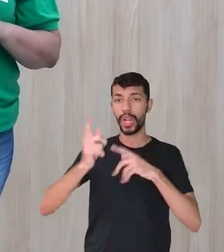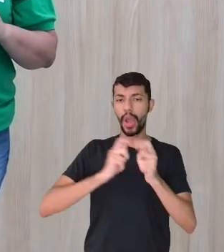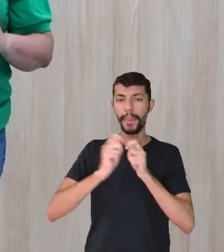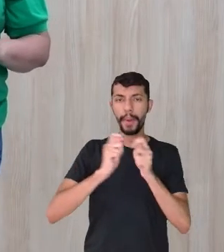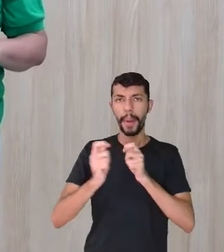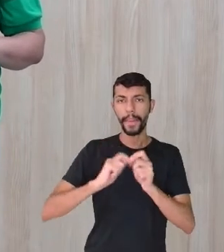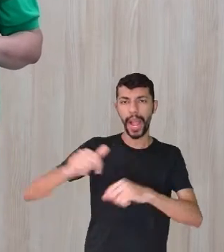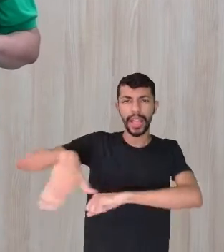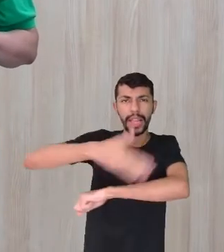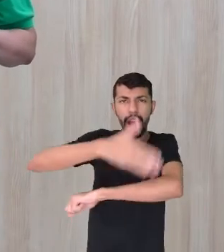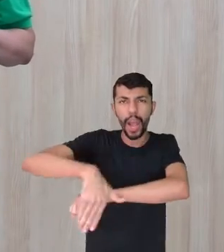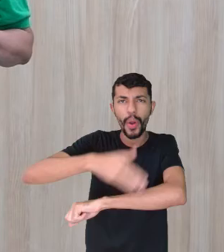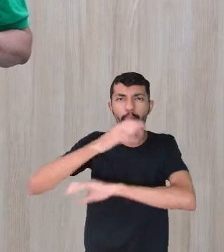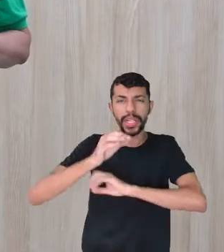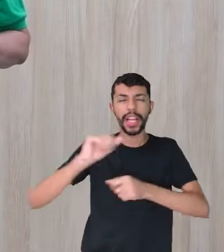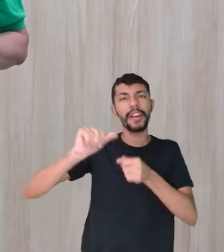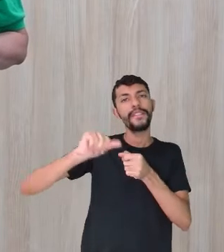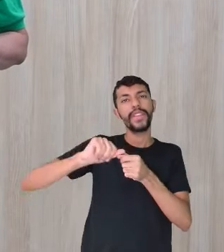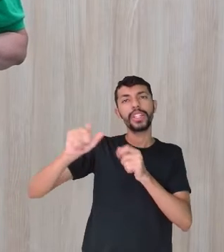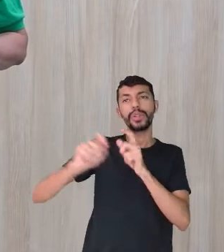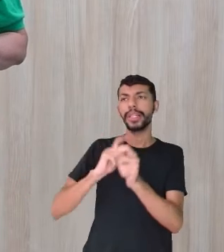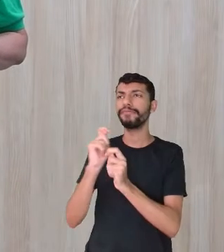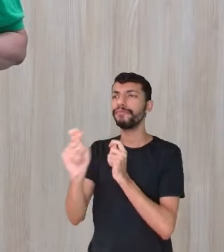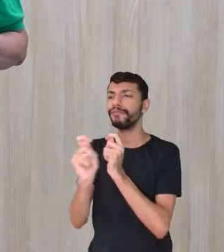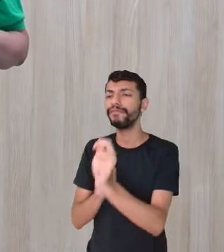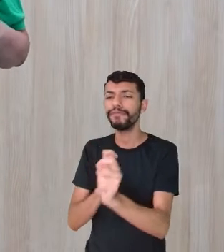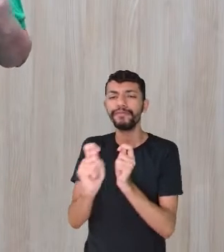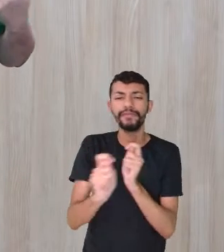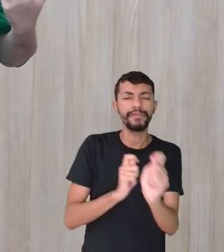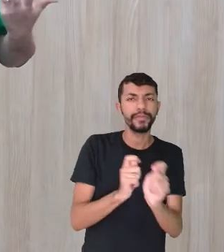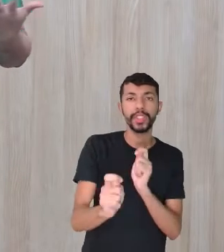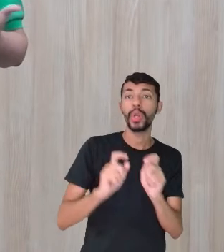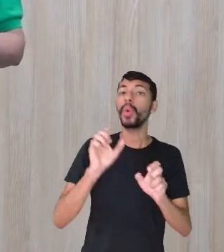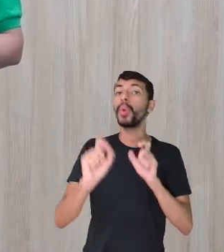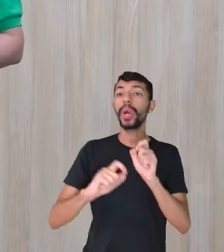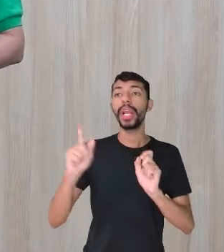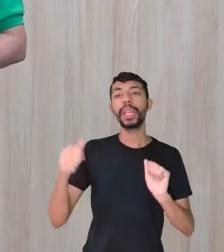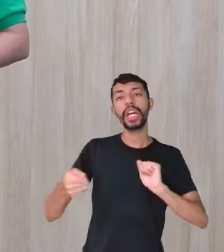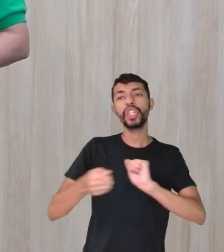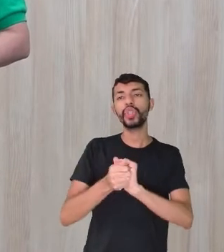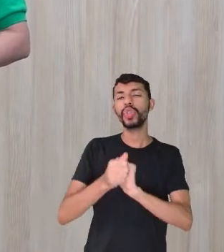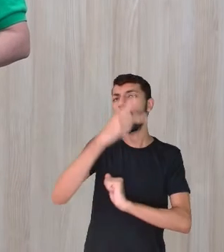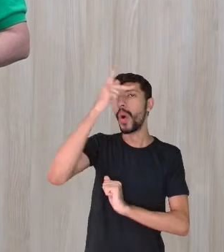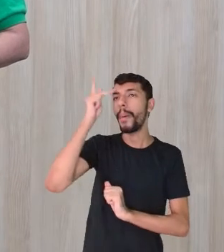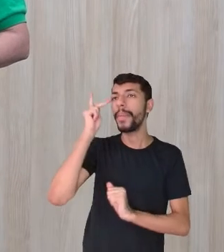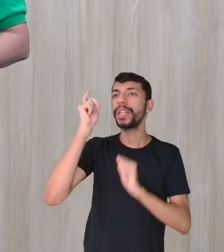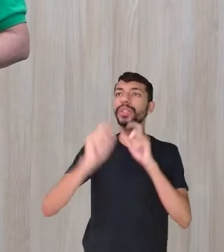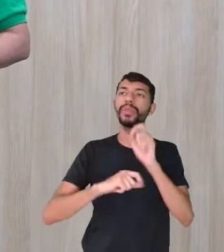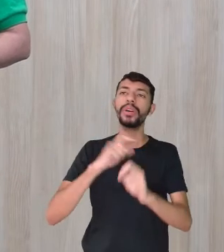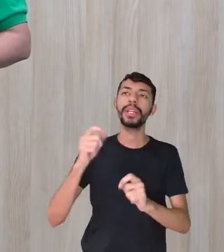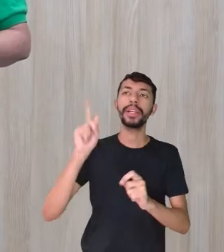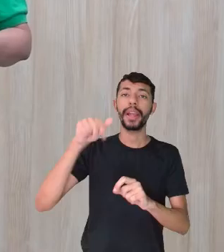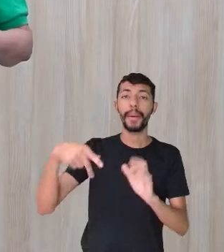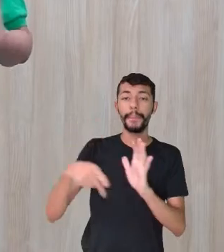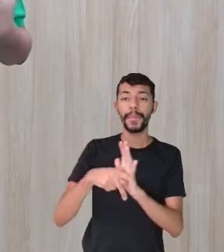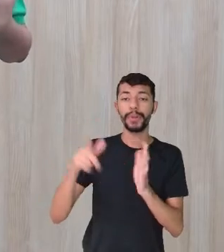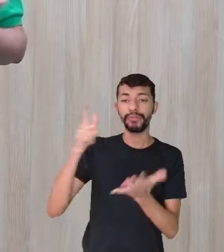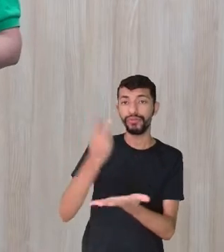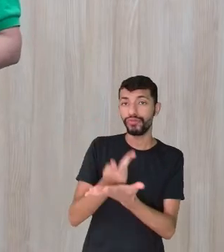ali ele faz aquela entrevista, ele está com pessoas daquela situação, não é,